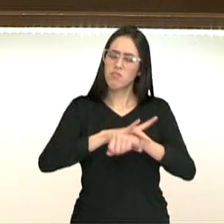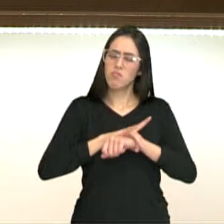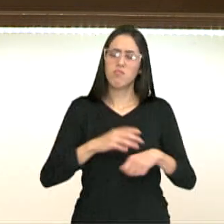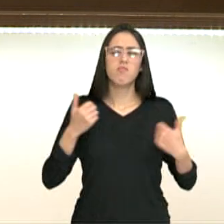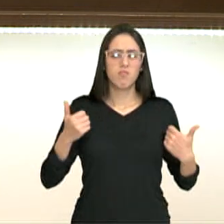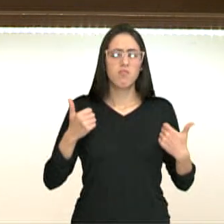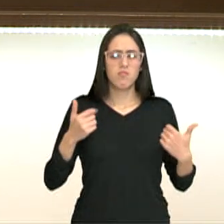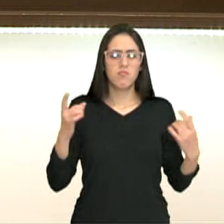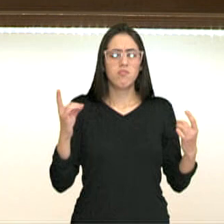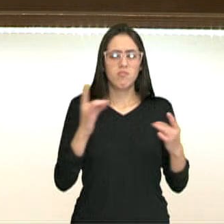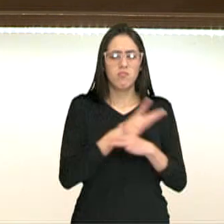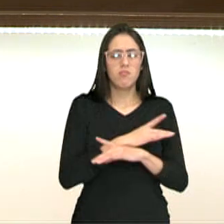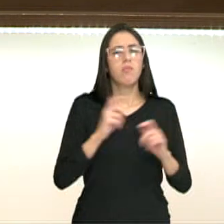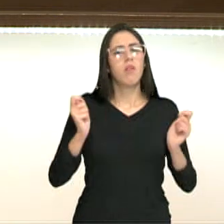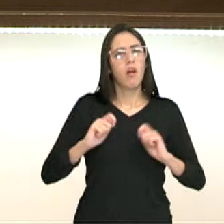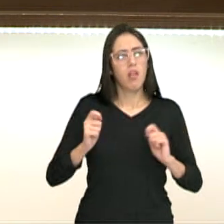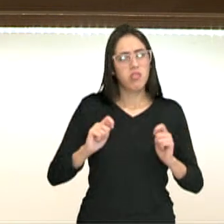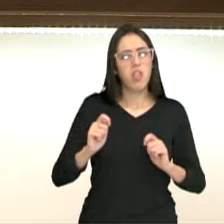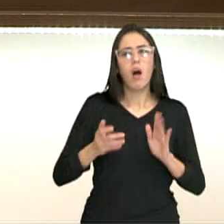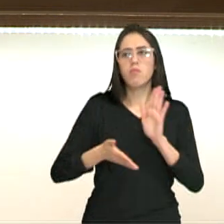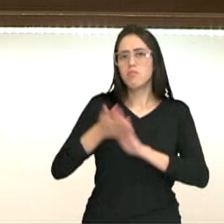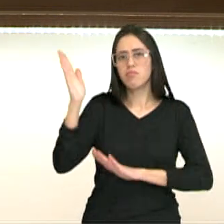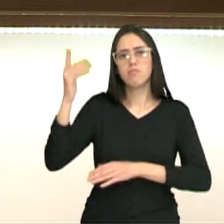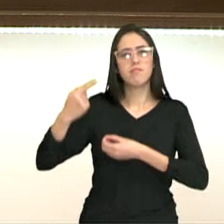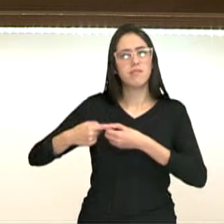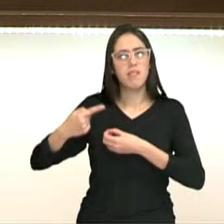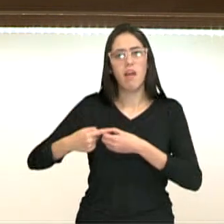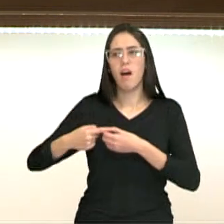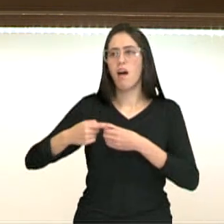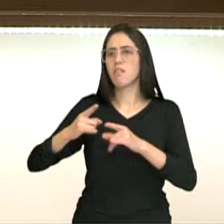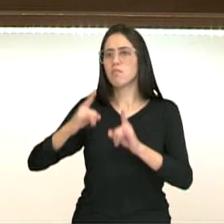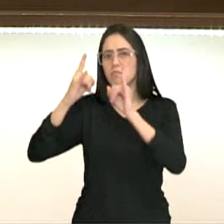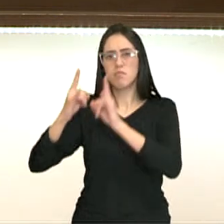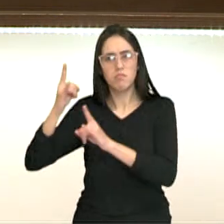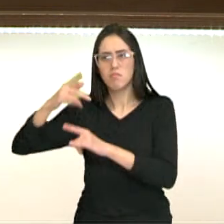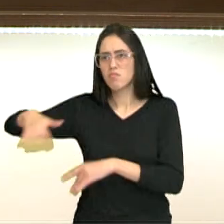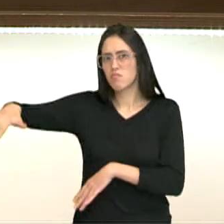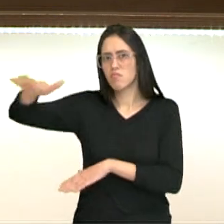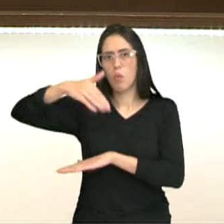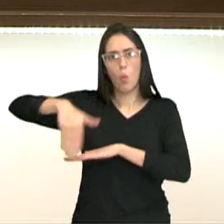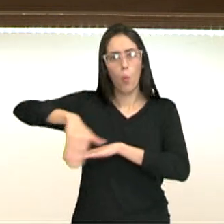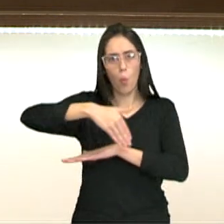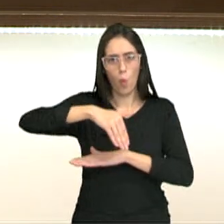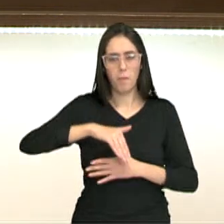confiantes, vocês podem partir para o espaço urbano e também praticar nas ruas.